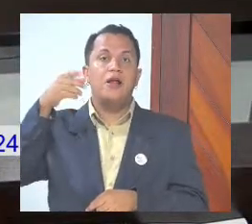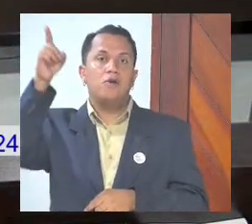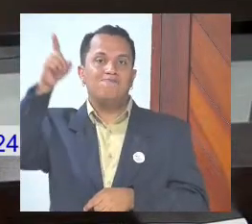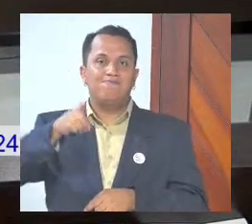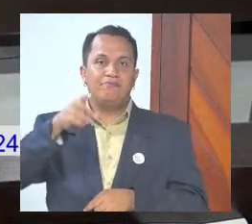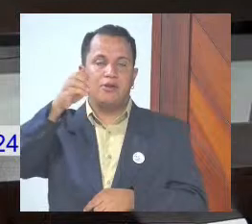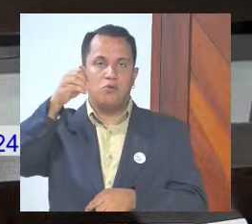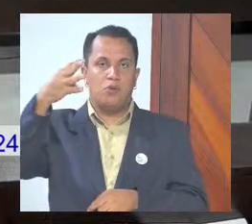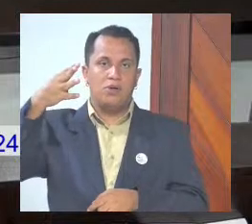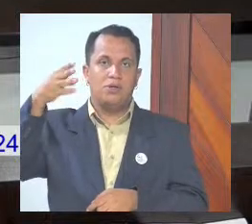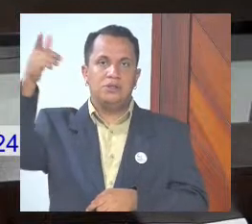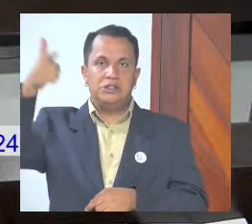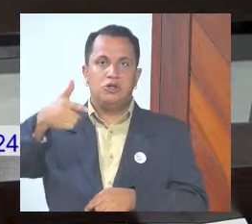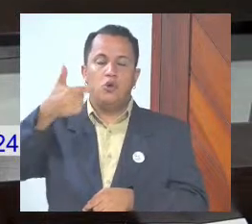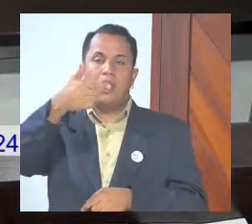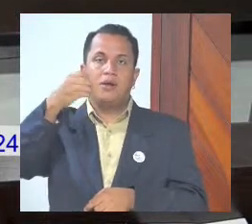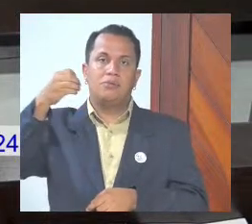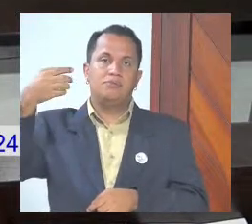2/4/2024.